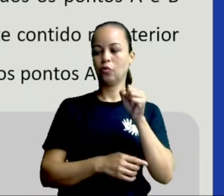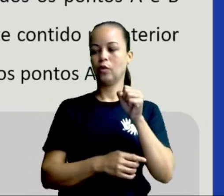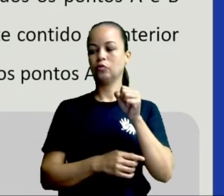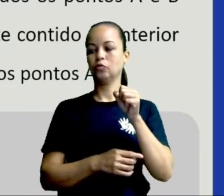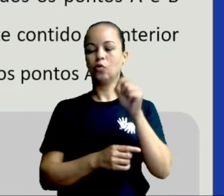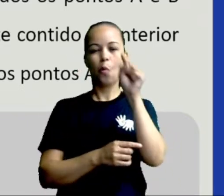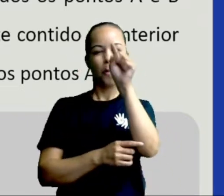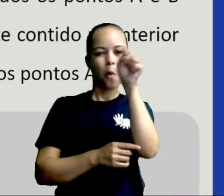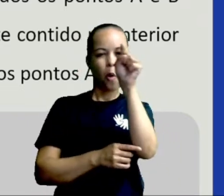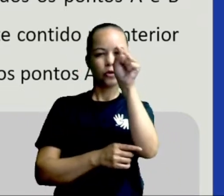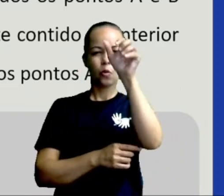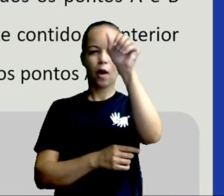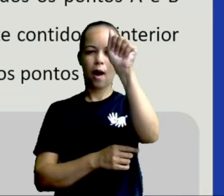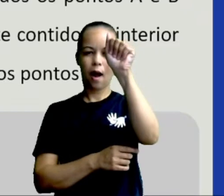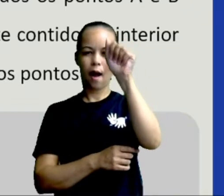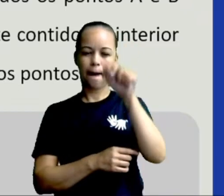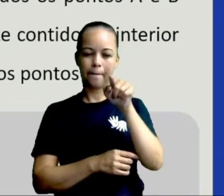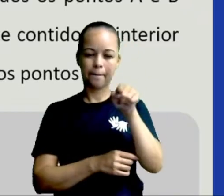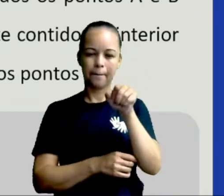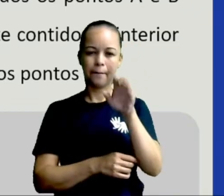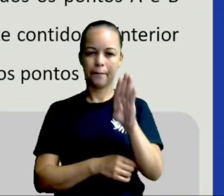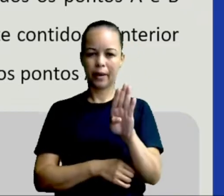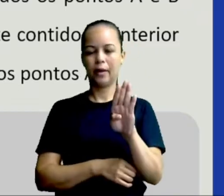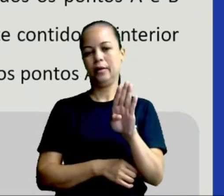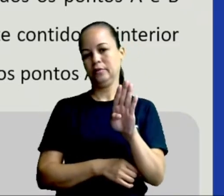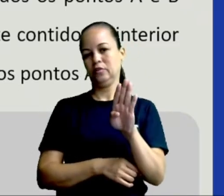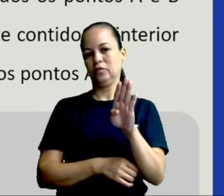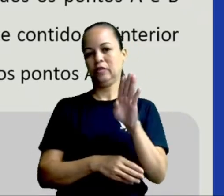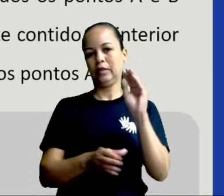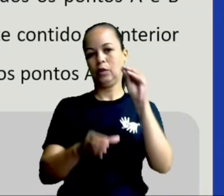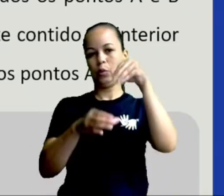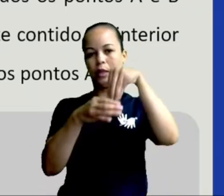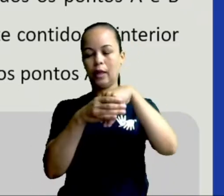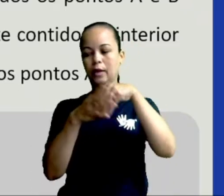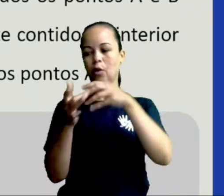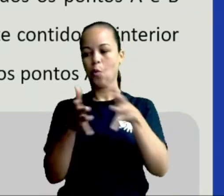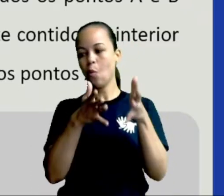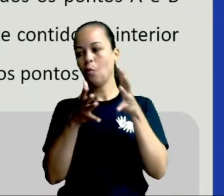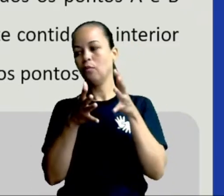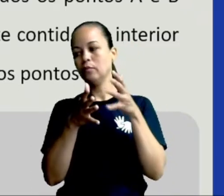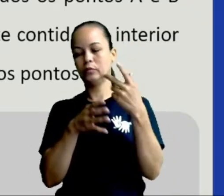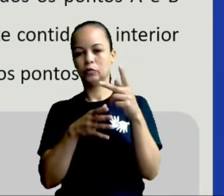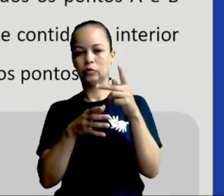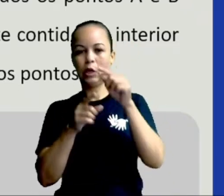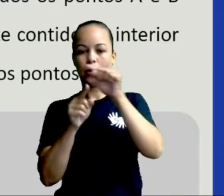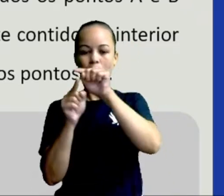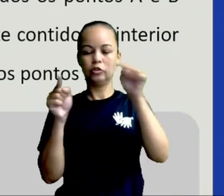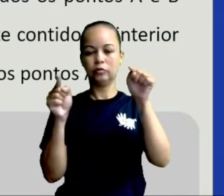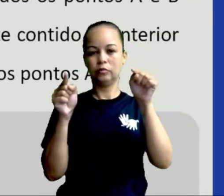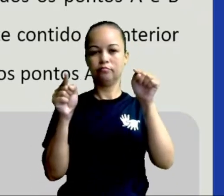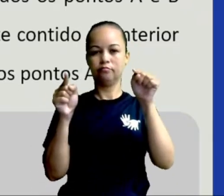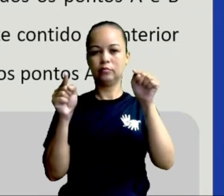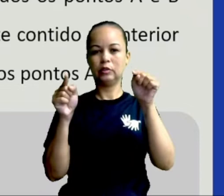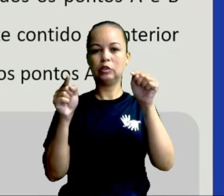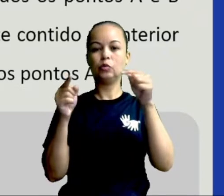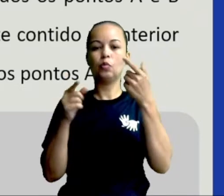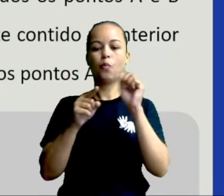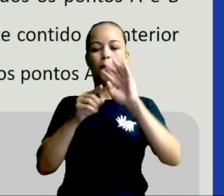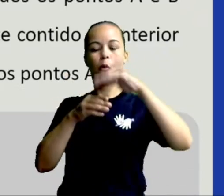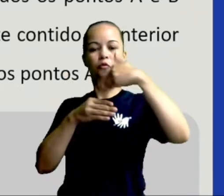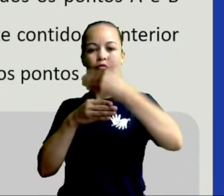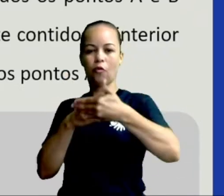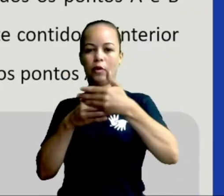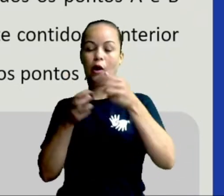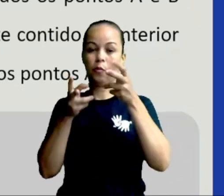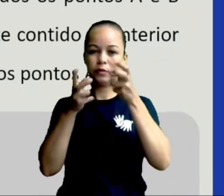e B estiverem em seu interior e parte do segmento AB em seu exterior. Presta bem atenção à figura que está